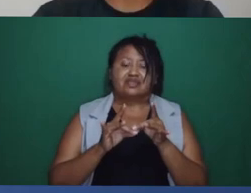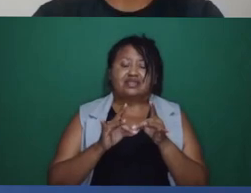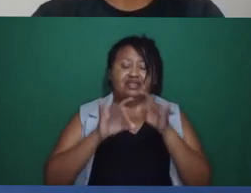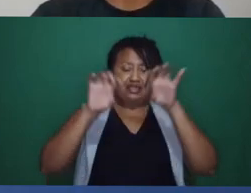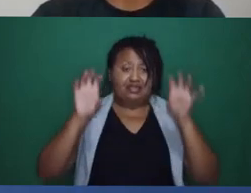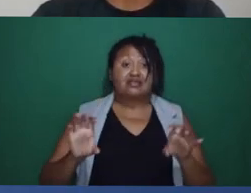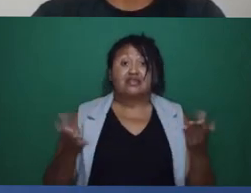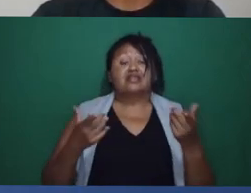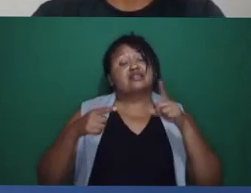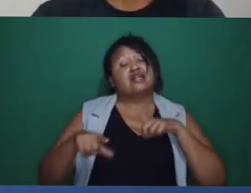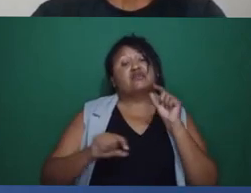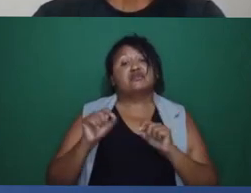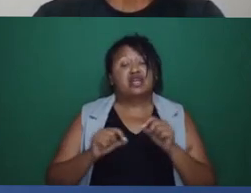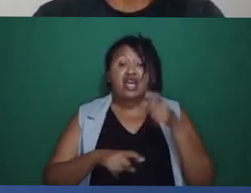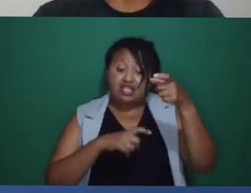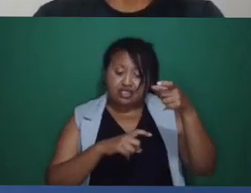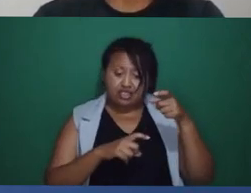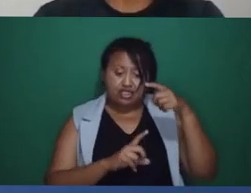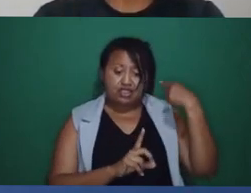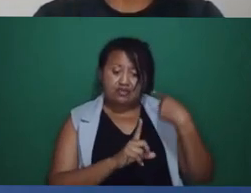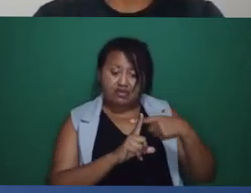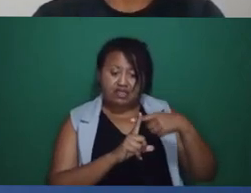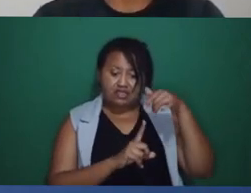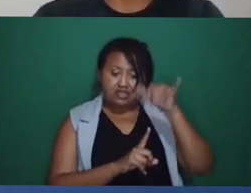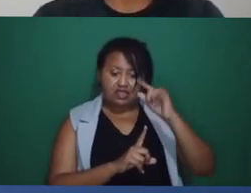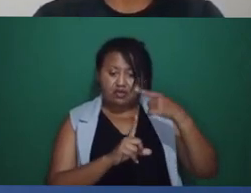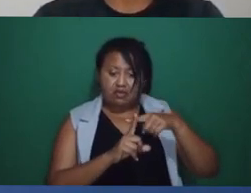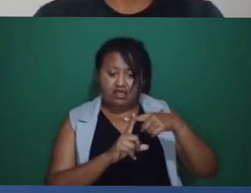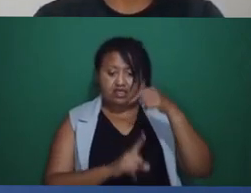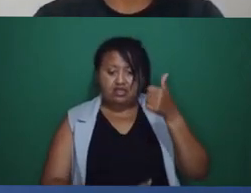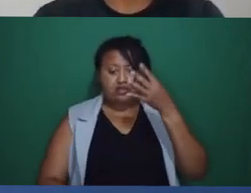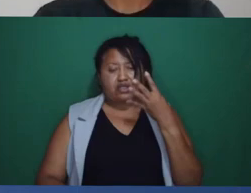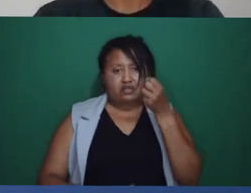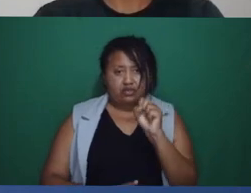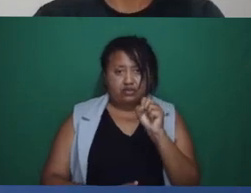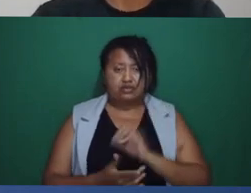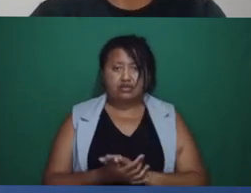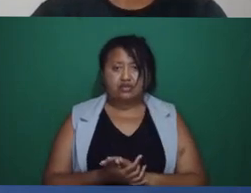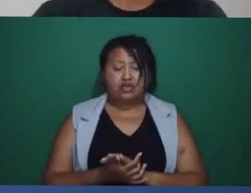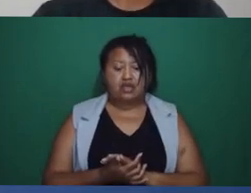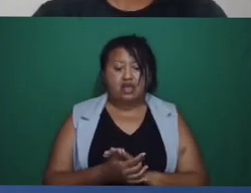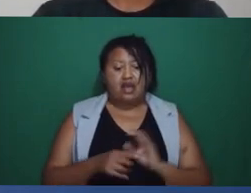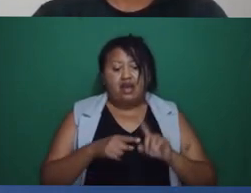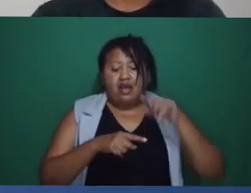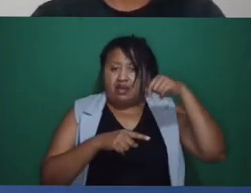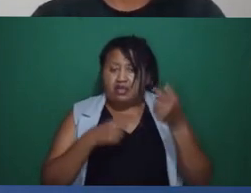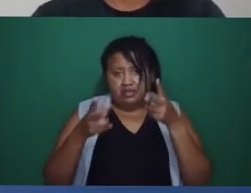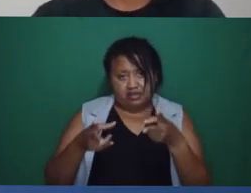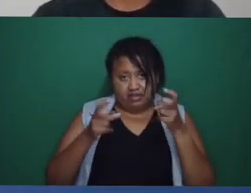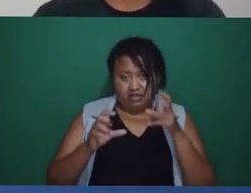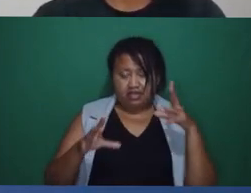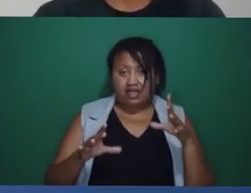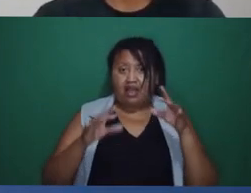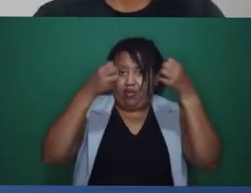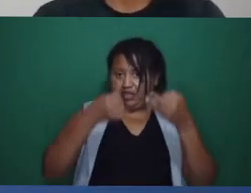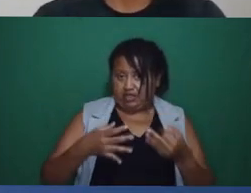expressão nós teremos x + y + 148 após identificar o